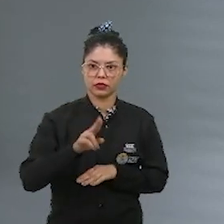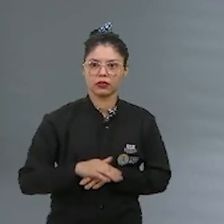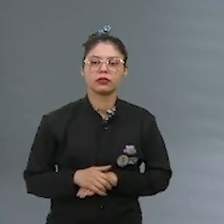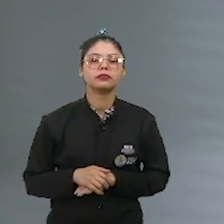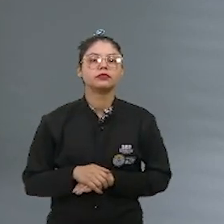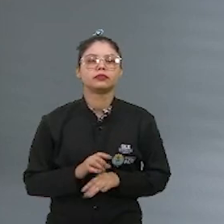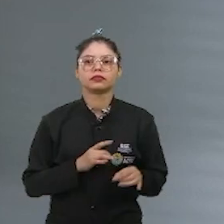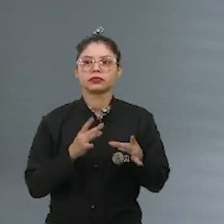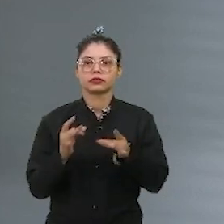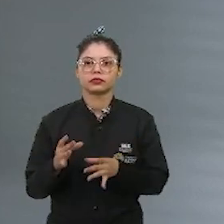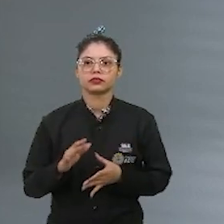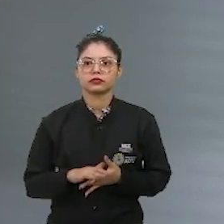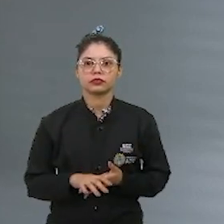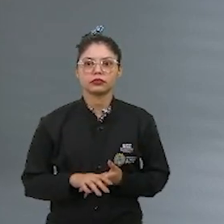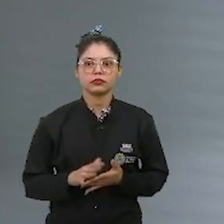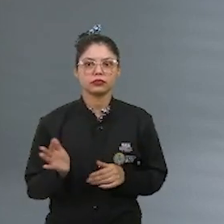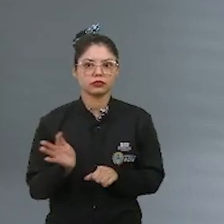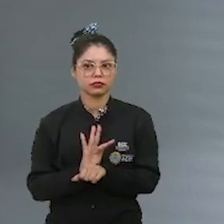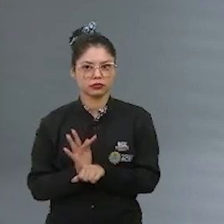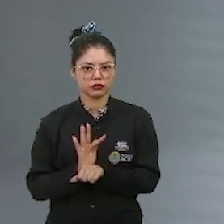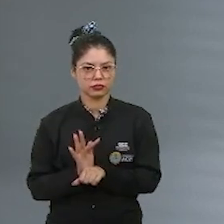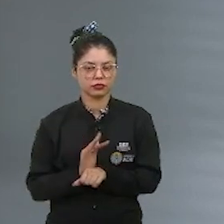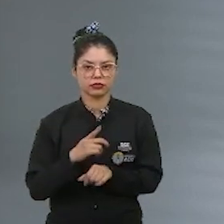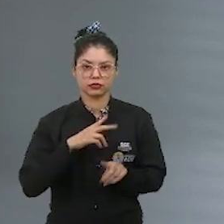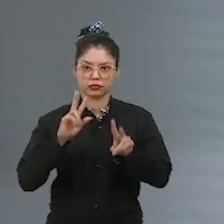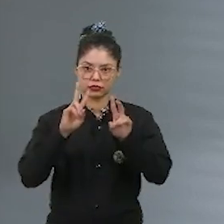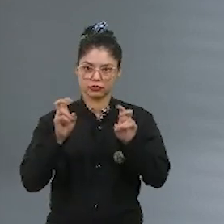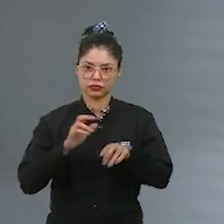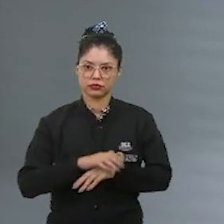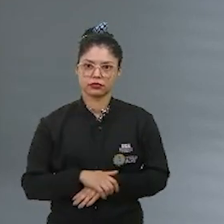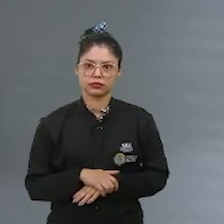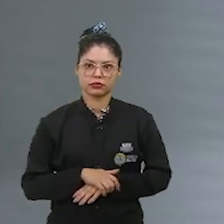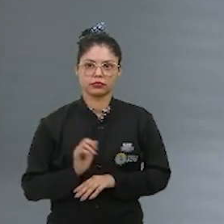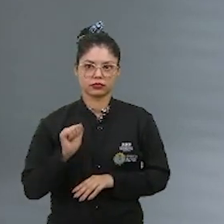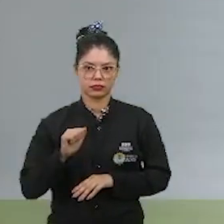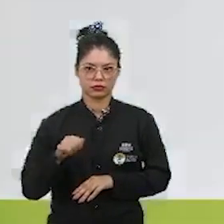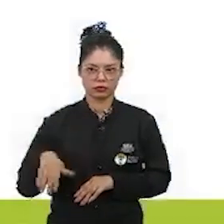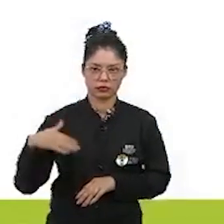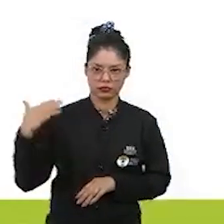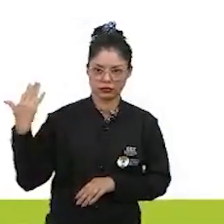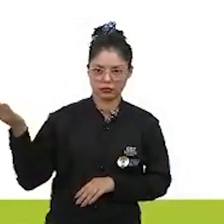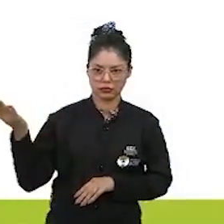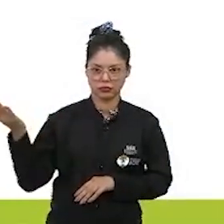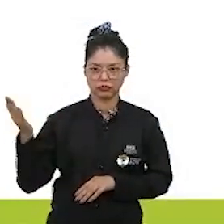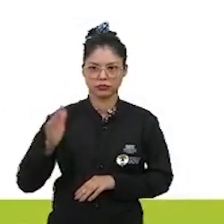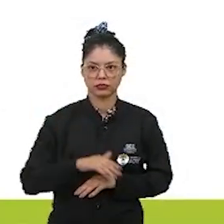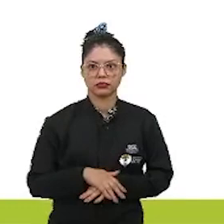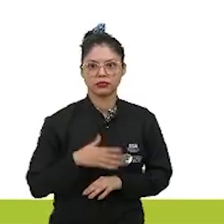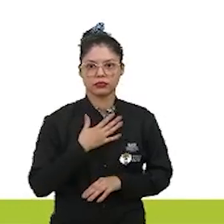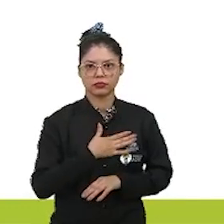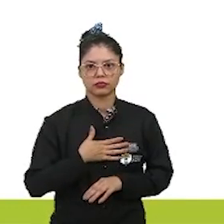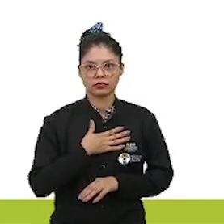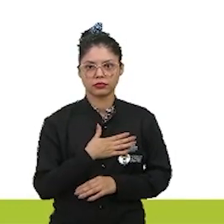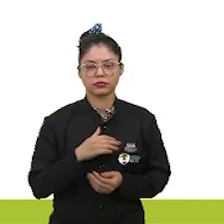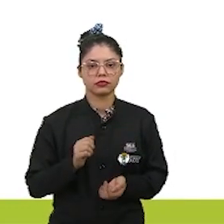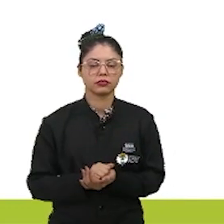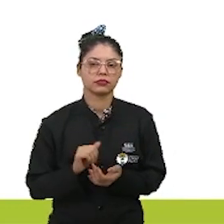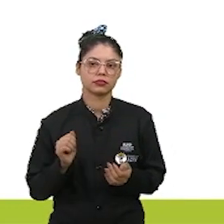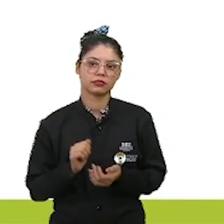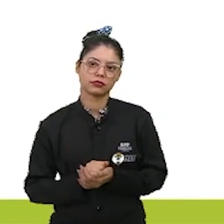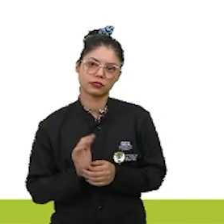Professor, tua dica de sempre, tem filmes sobre essa temática? Tem dica sim de filme, gente. Professor, o senhor gosta muito de